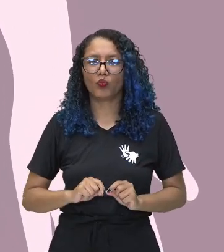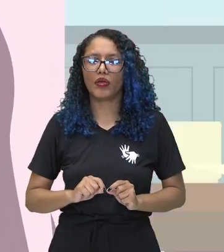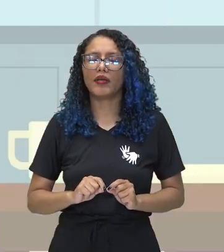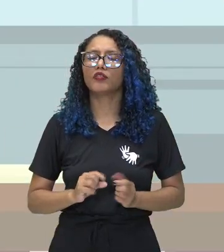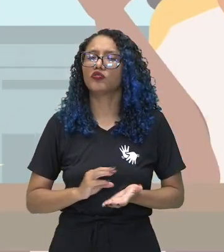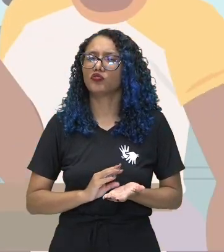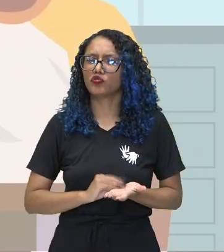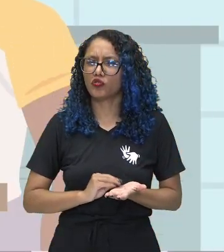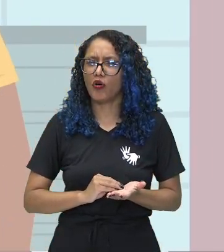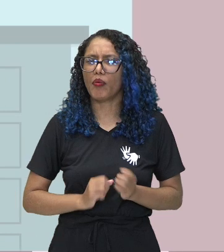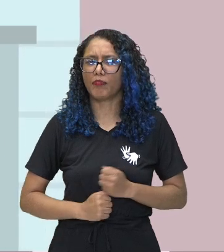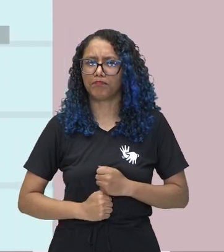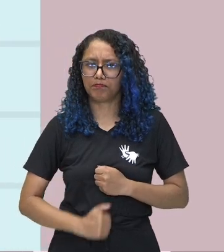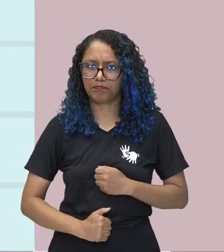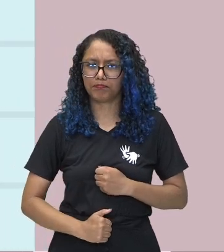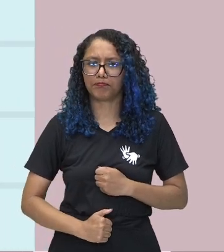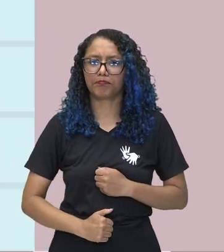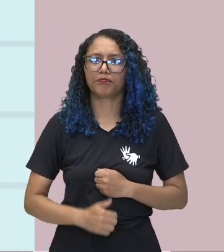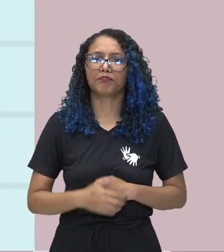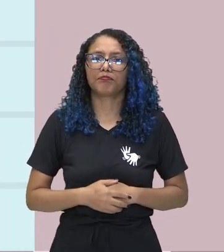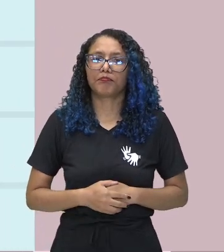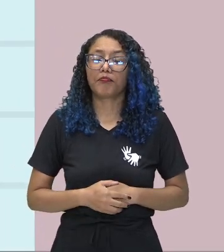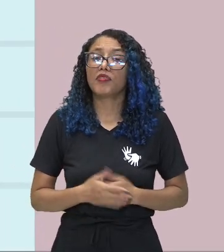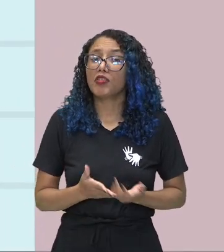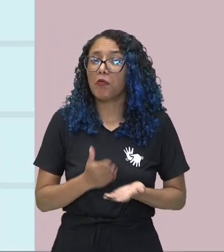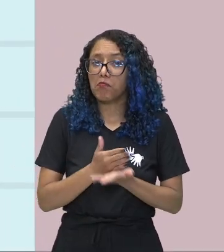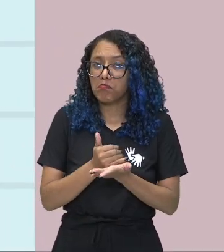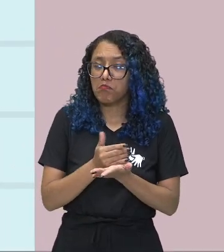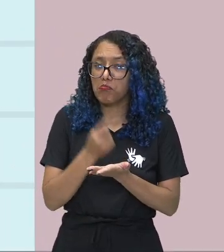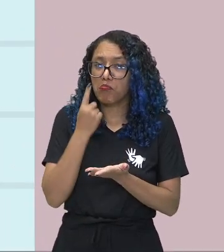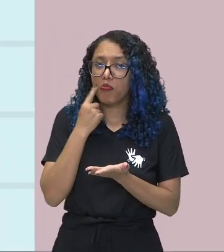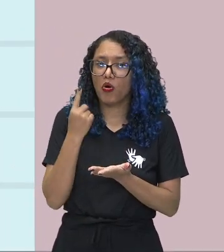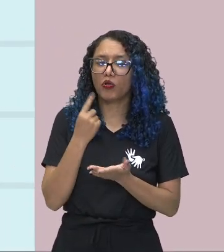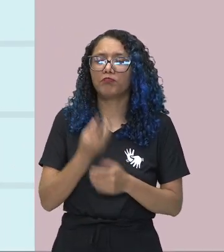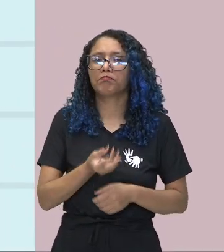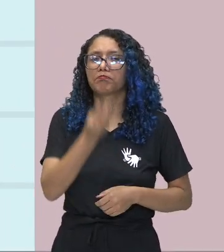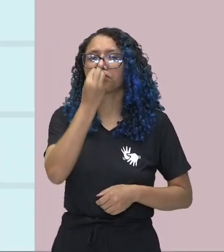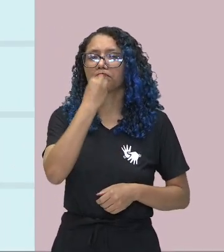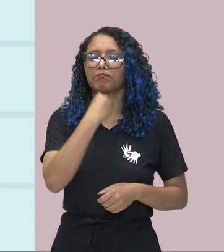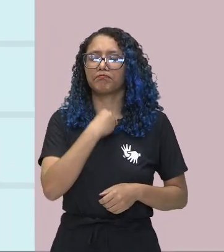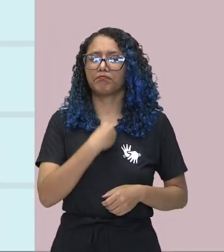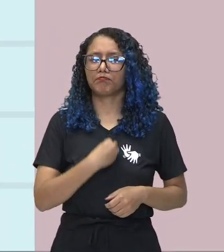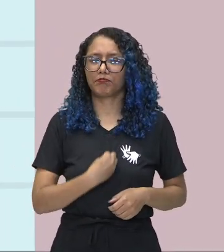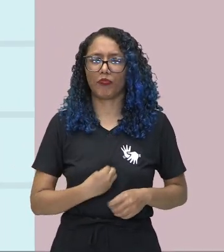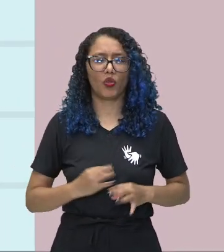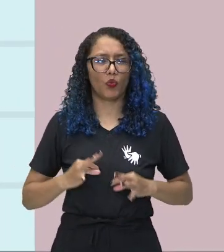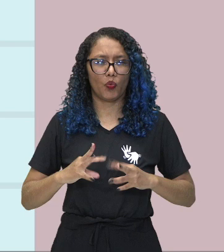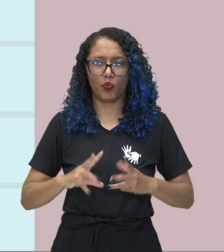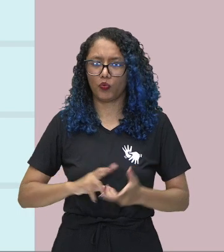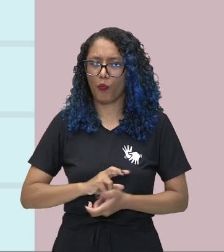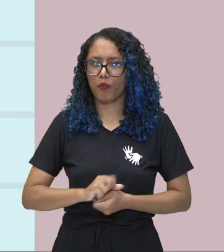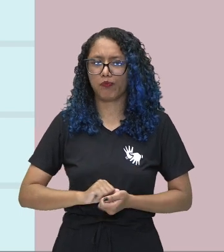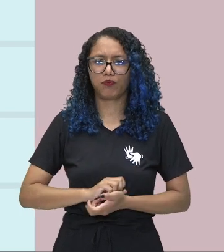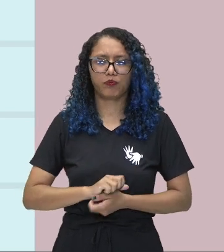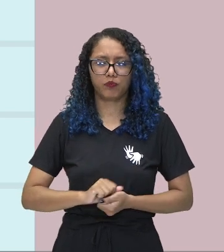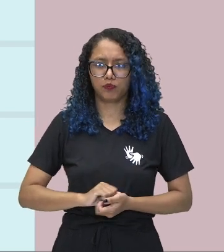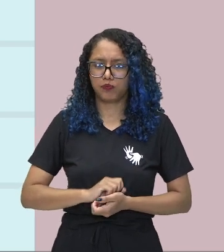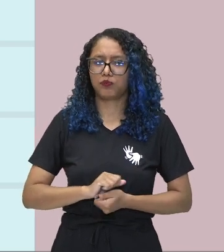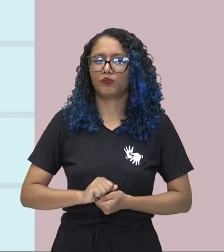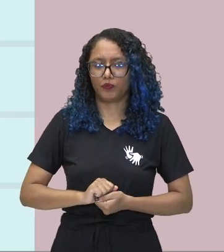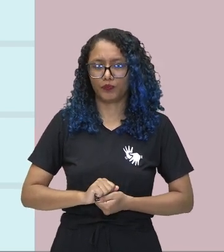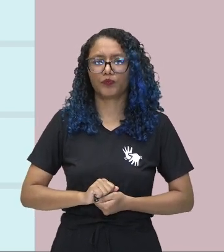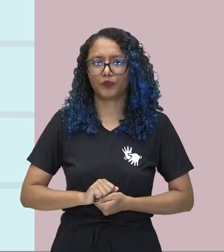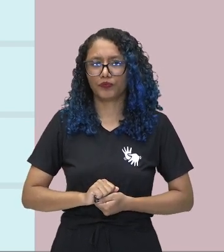E assim, aquele simples pedaço de bolo de chocolate percorre todo o seu sistema digestório, fornecendo energia e